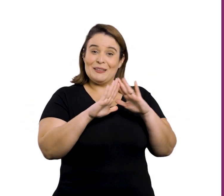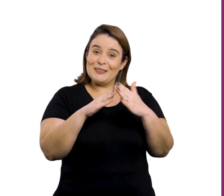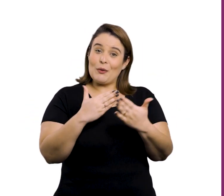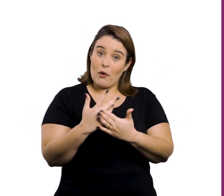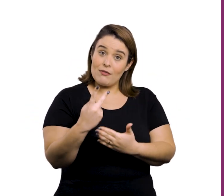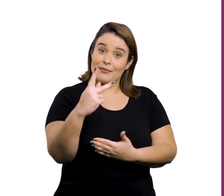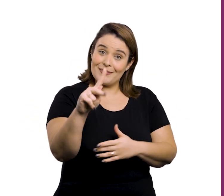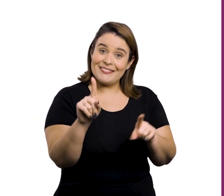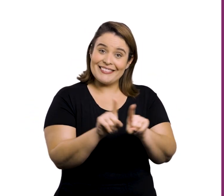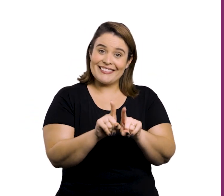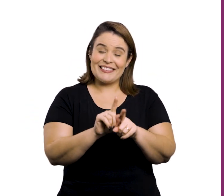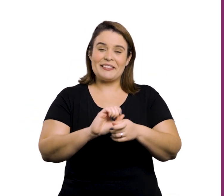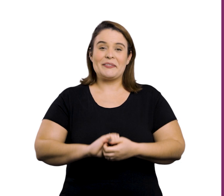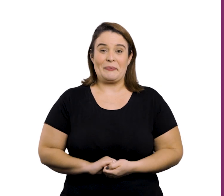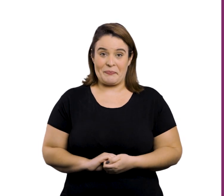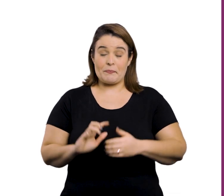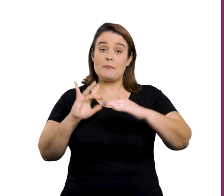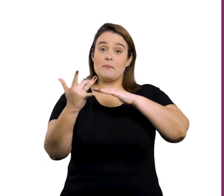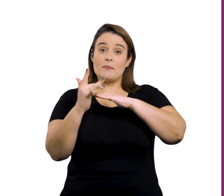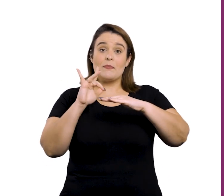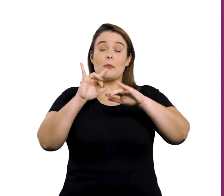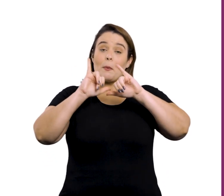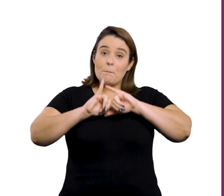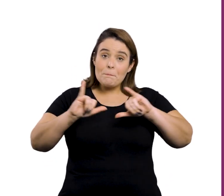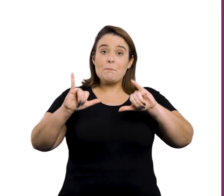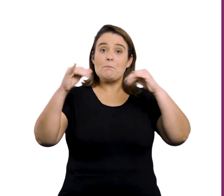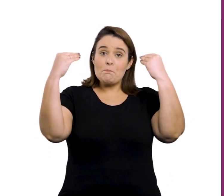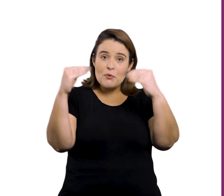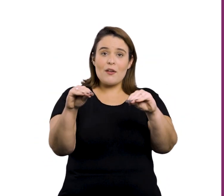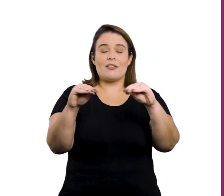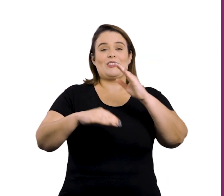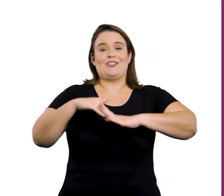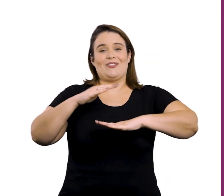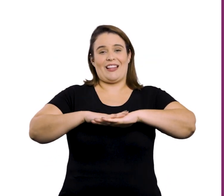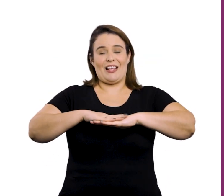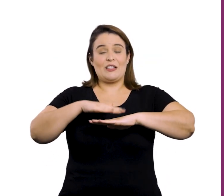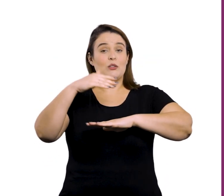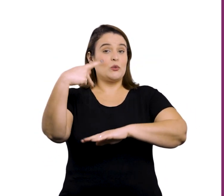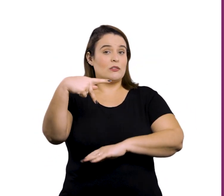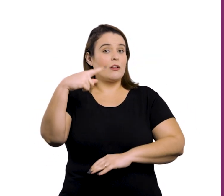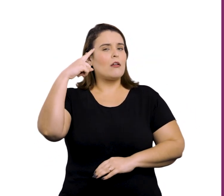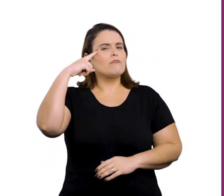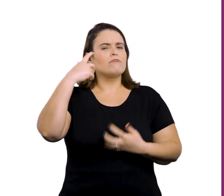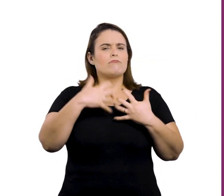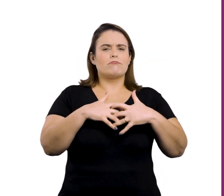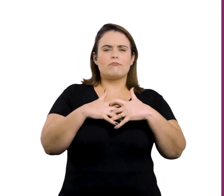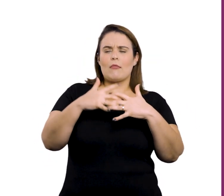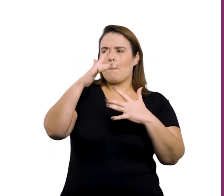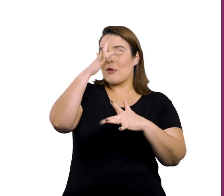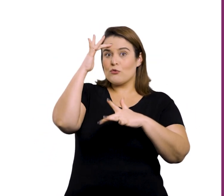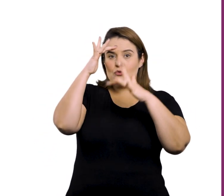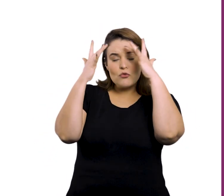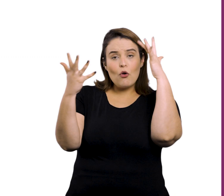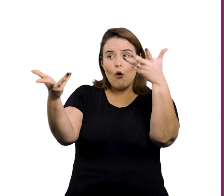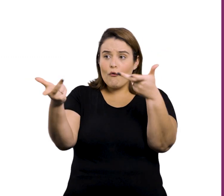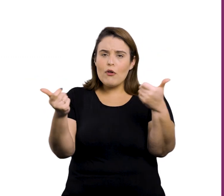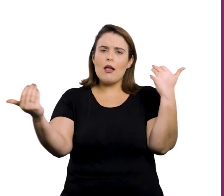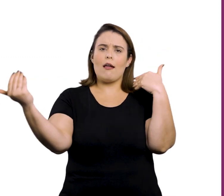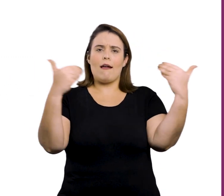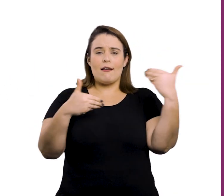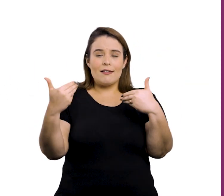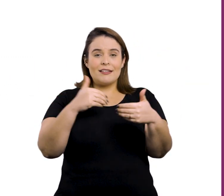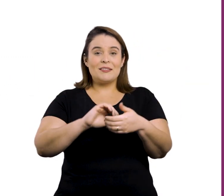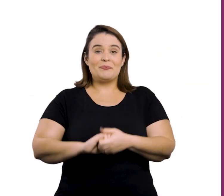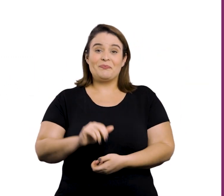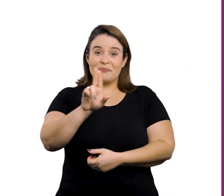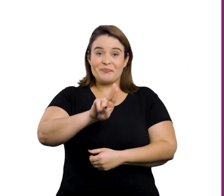inclusive a da sua escola. Poste nas redes sociais as atividades que fizer, reflexões, chame mais gente para o